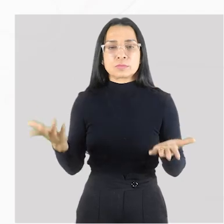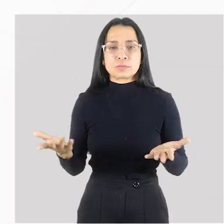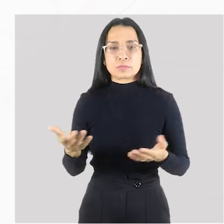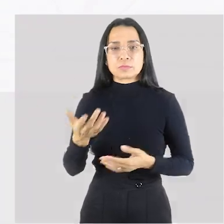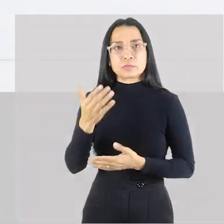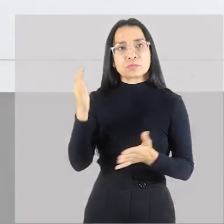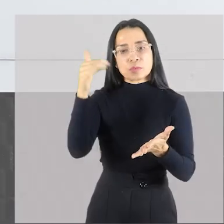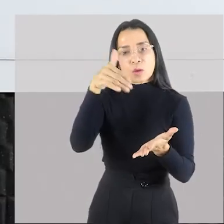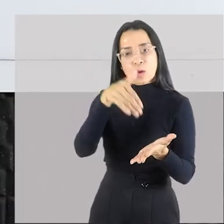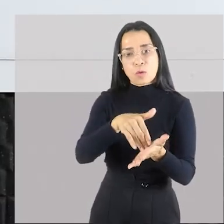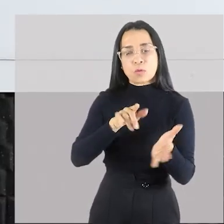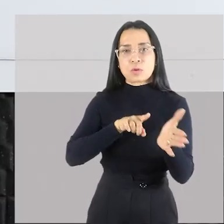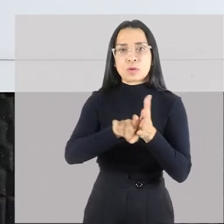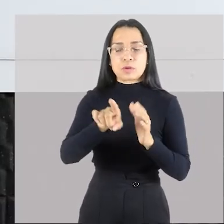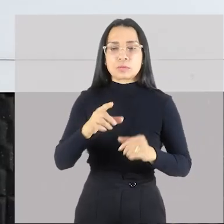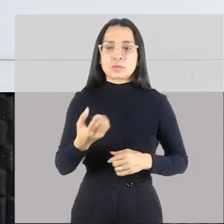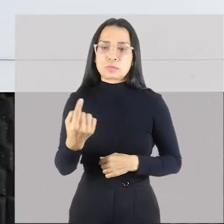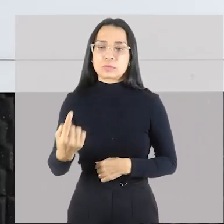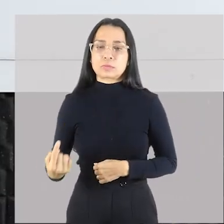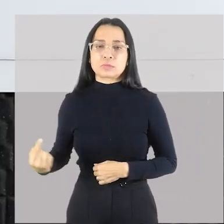Vamos para a nossa última questão.